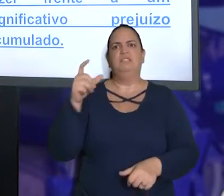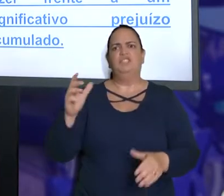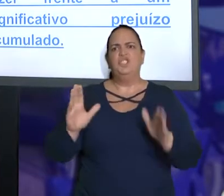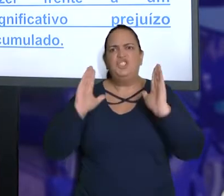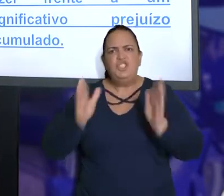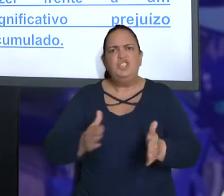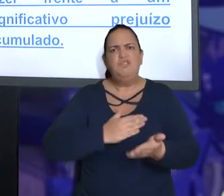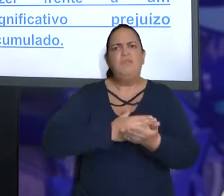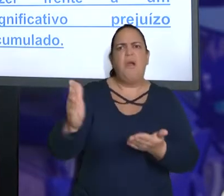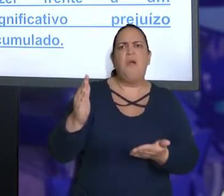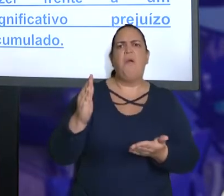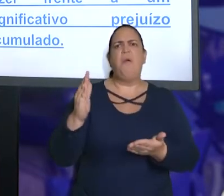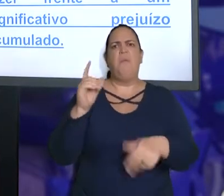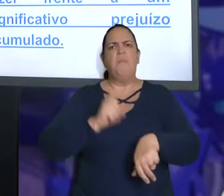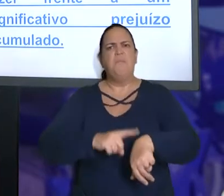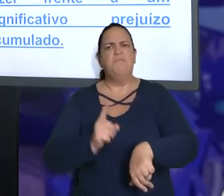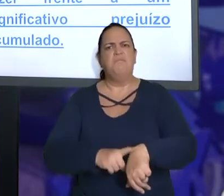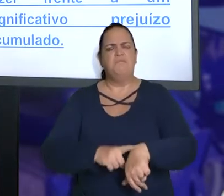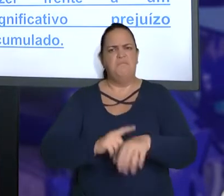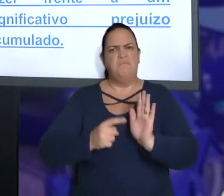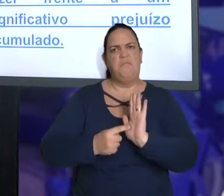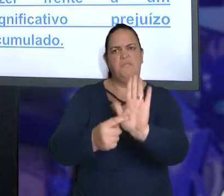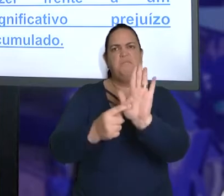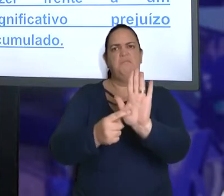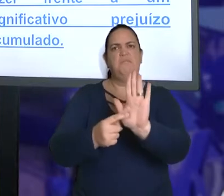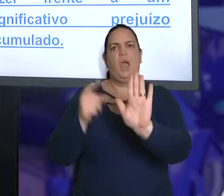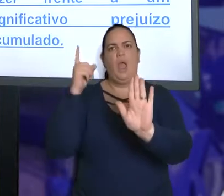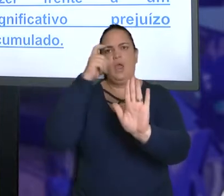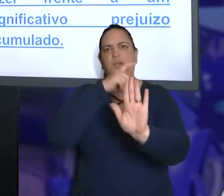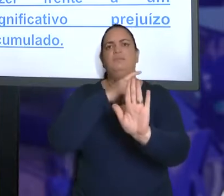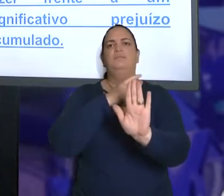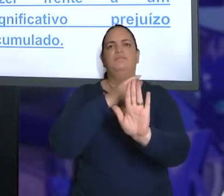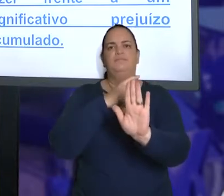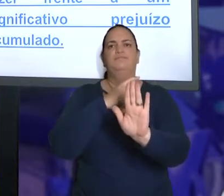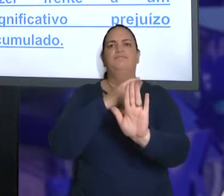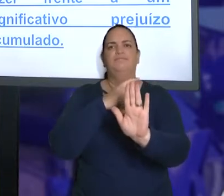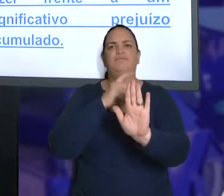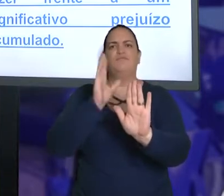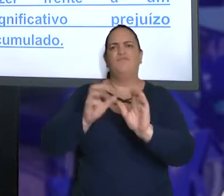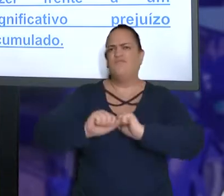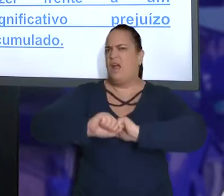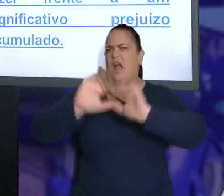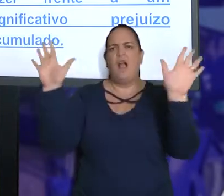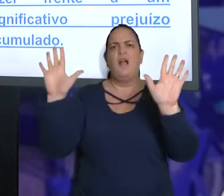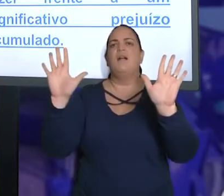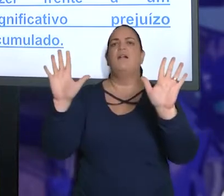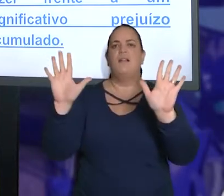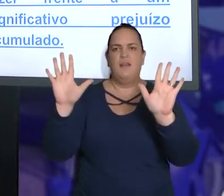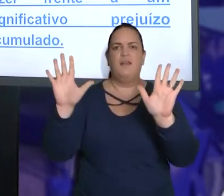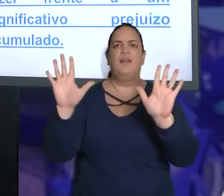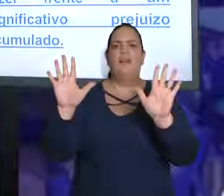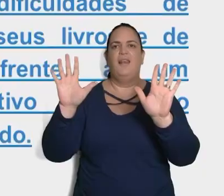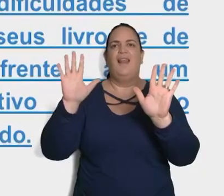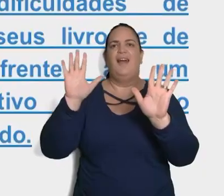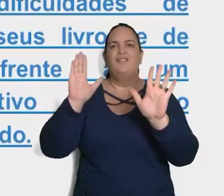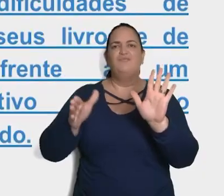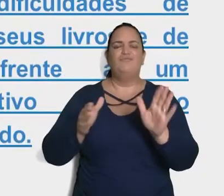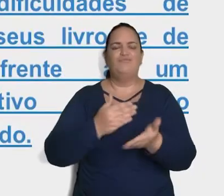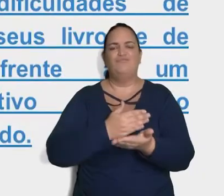livro no Brasil vive um momento muito complicado. Então ele deixa claro para nós o caráter sobre o que aquele texto vai se